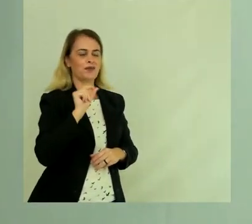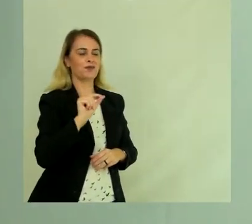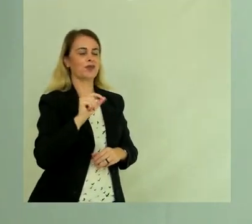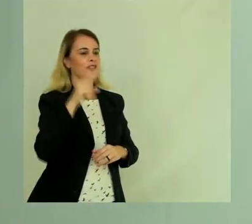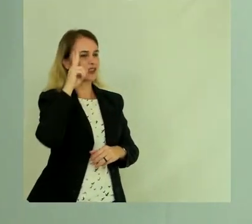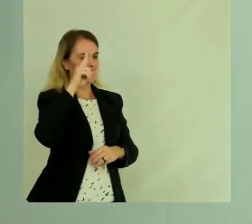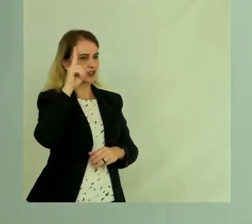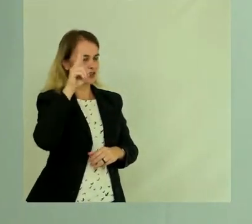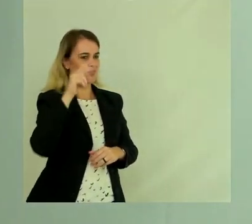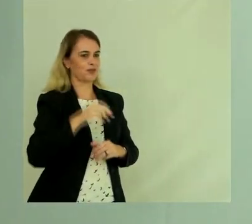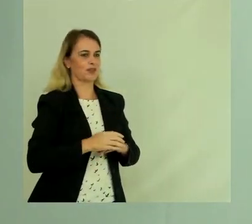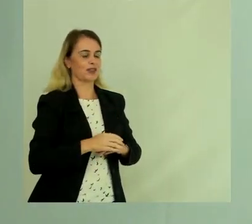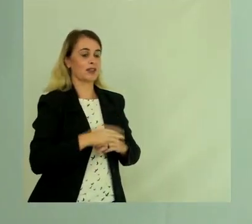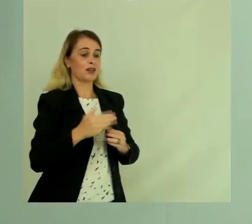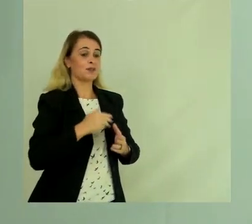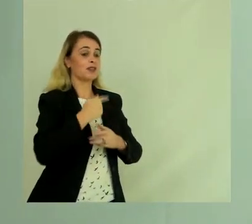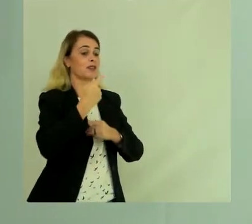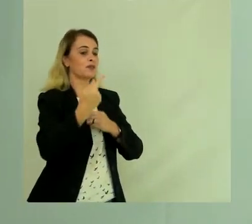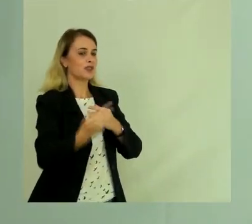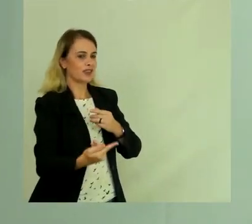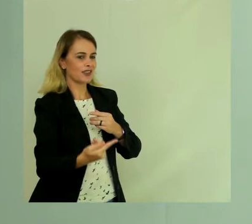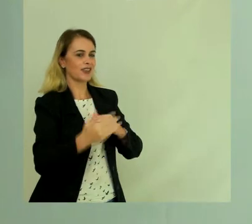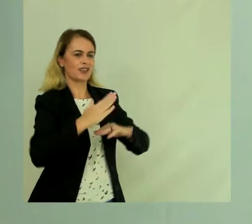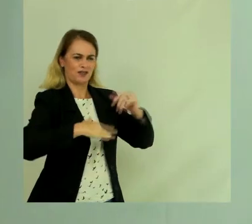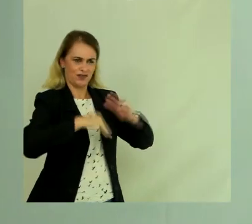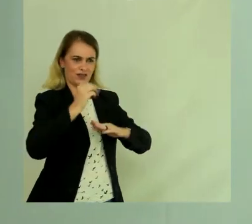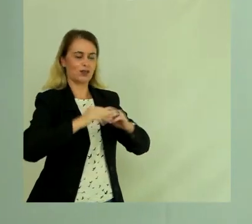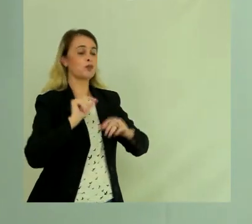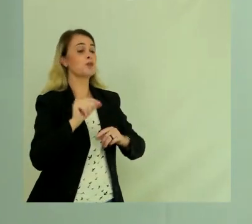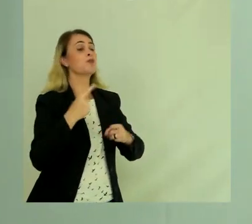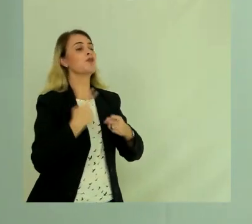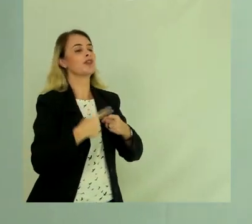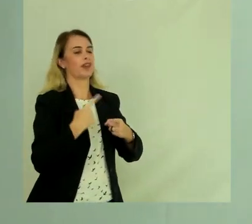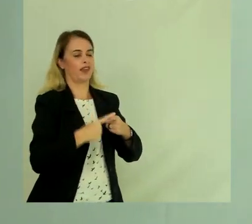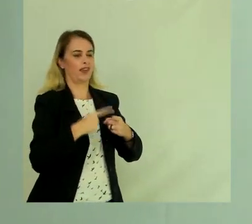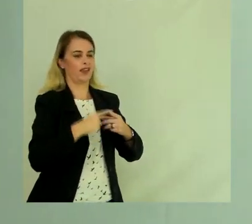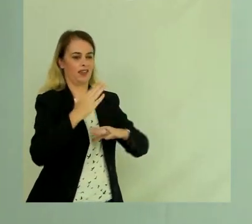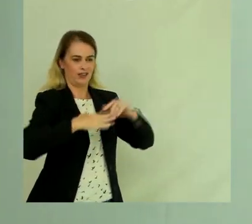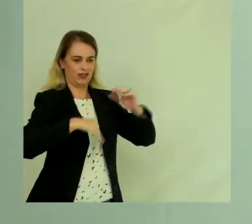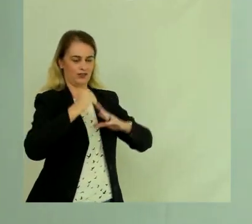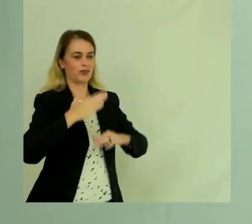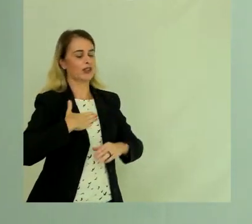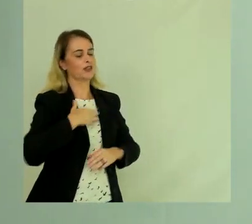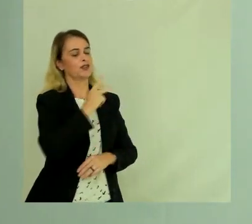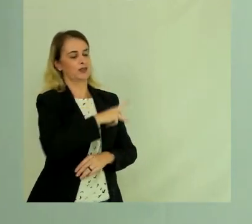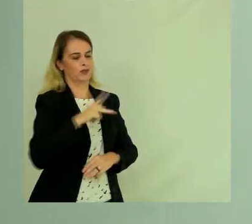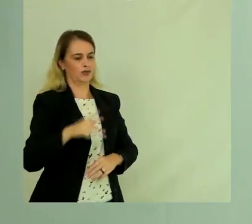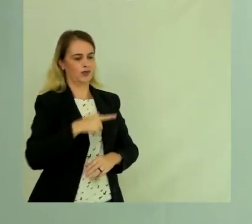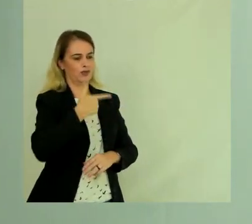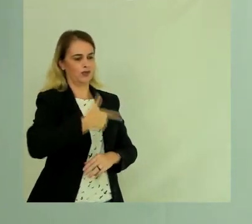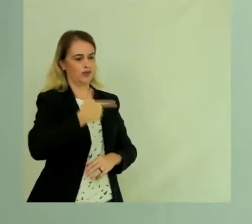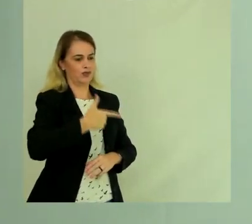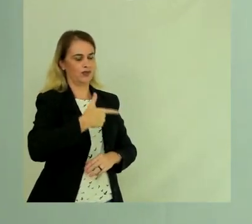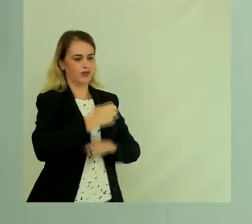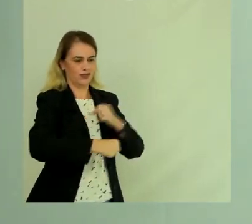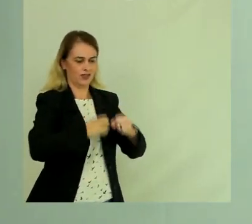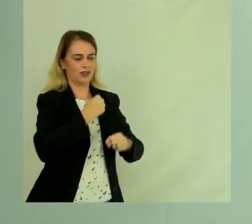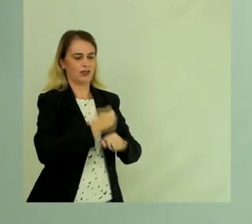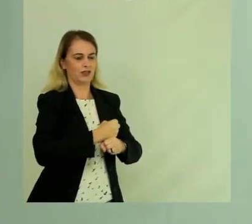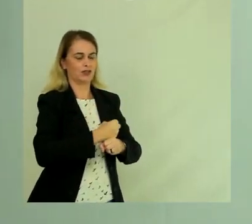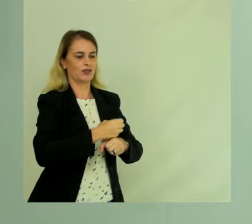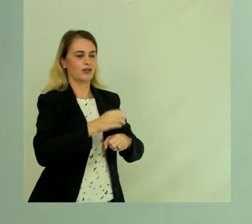até chegar nessa formação em Maringá, o porquê dessa formação lá, né? Eu sou professora há 22 anos no município de